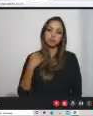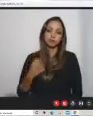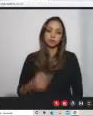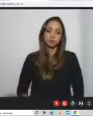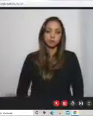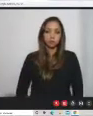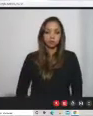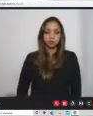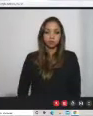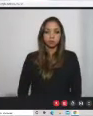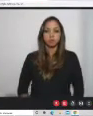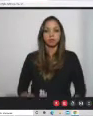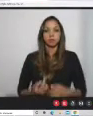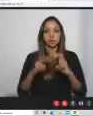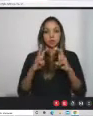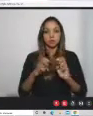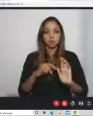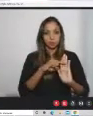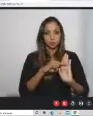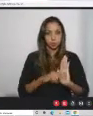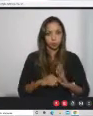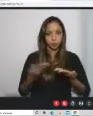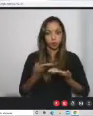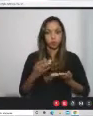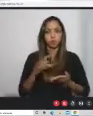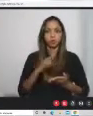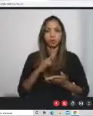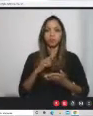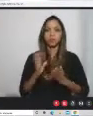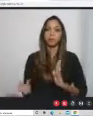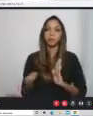A ordem do dia consta de emendas, projetos de leis.